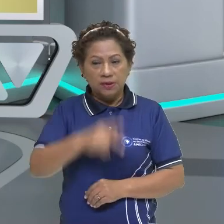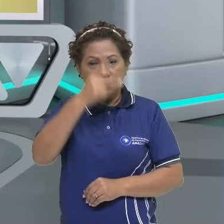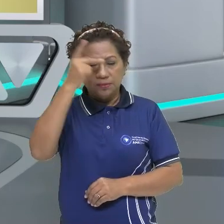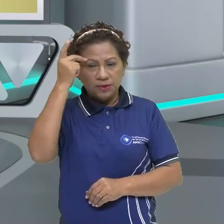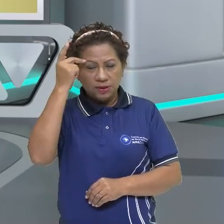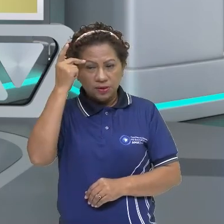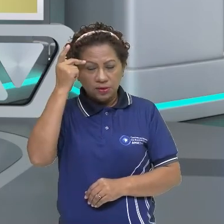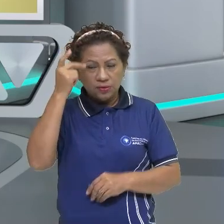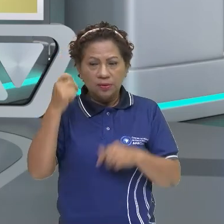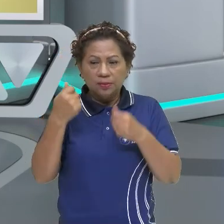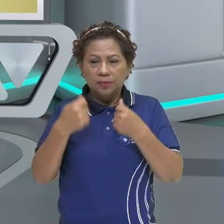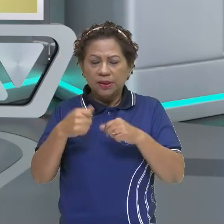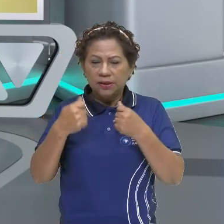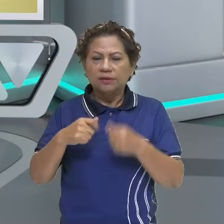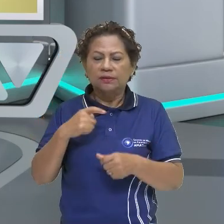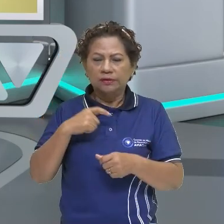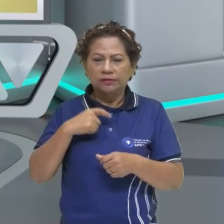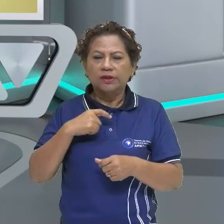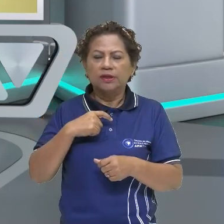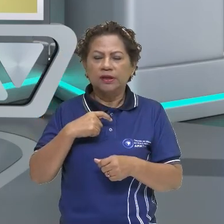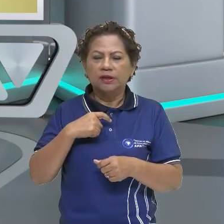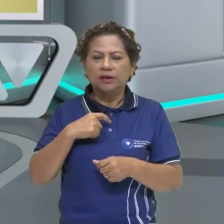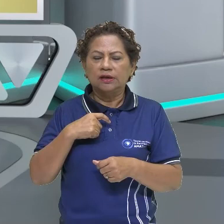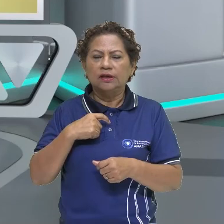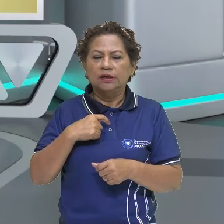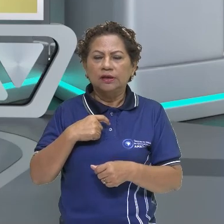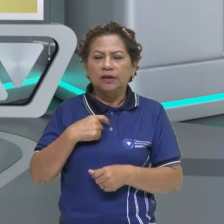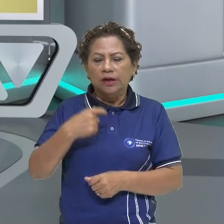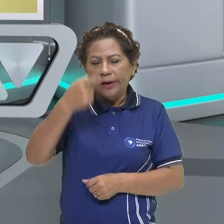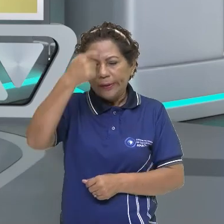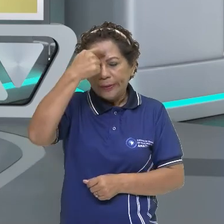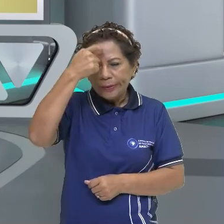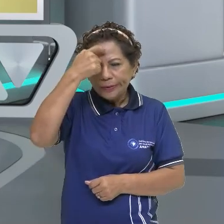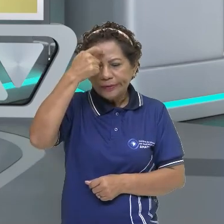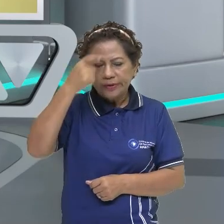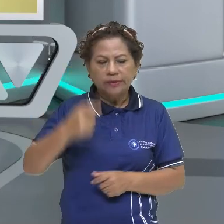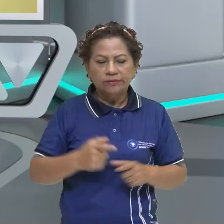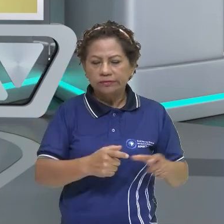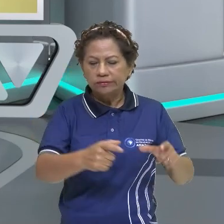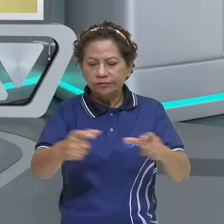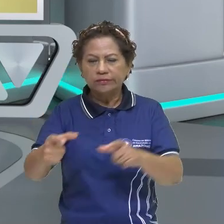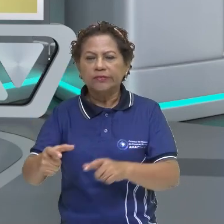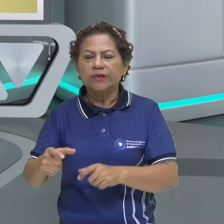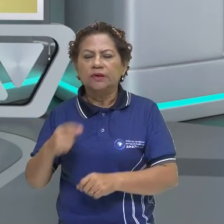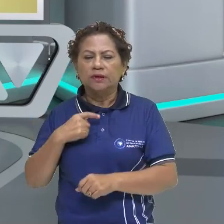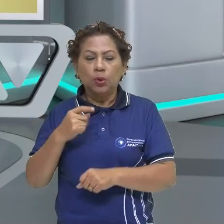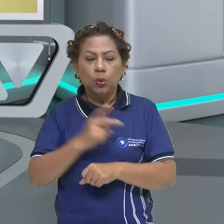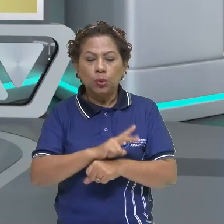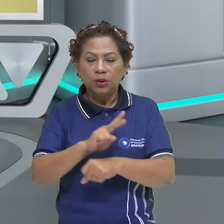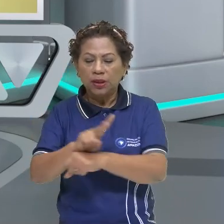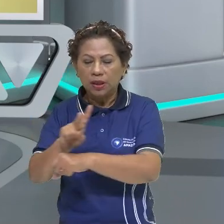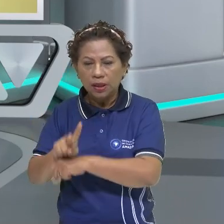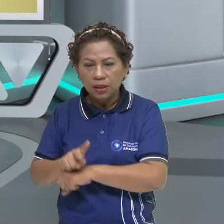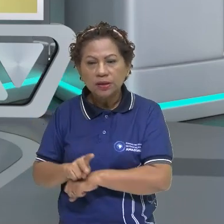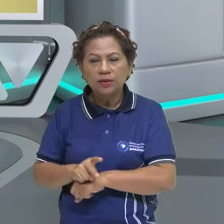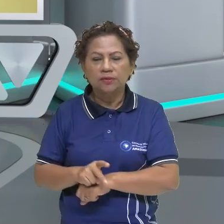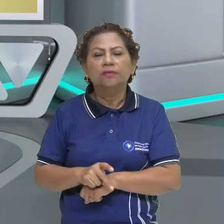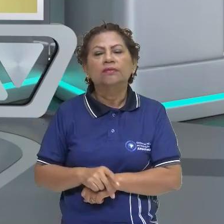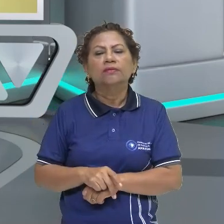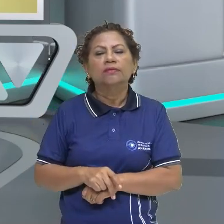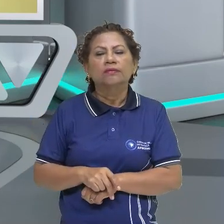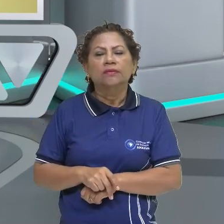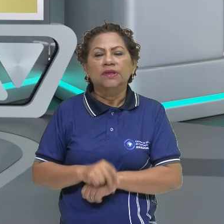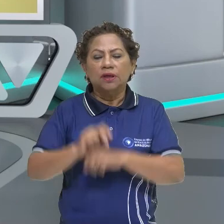conscientização de muitas coisas, principalmente a questão do meio ambiente, a questão do cuidado com o outro. A arte, ela não